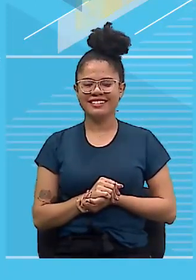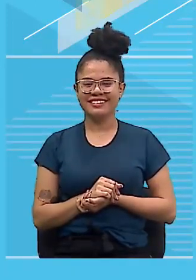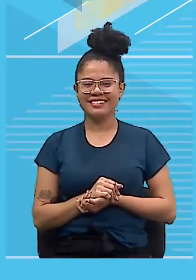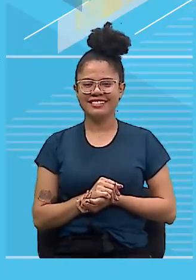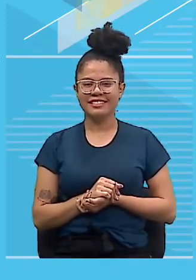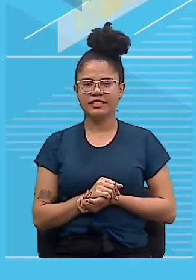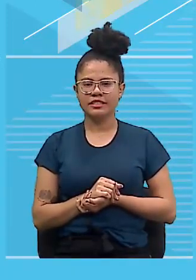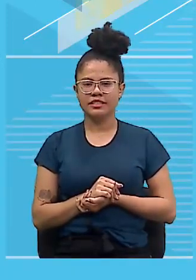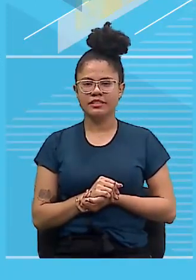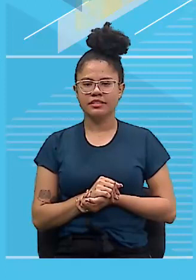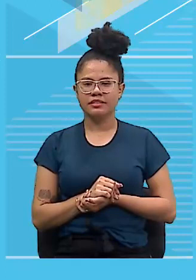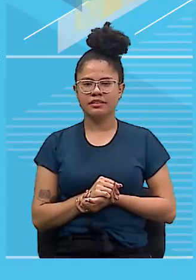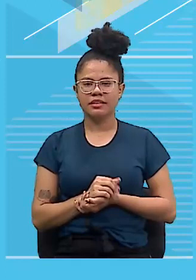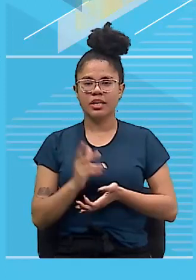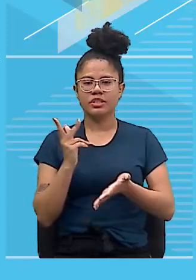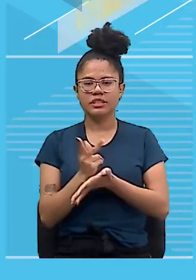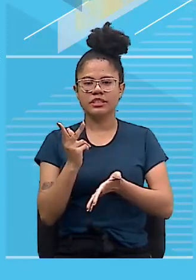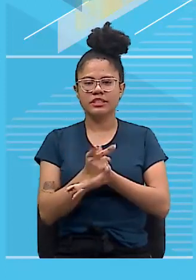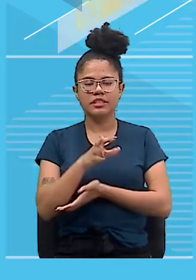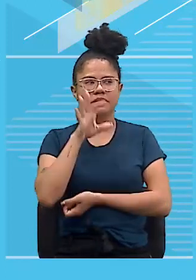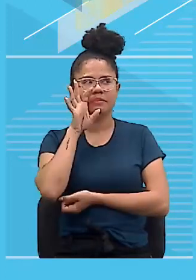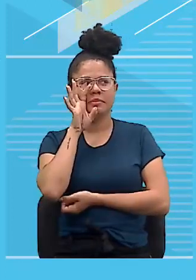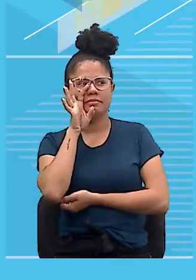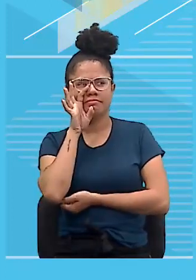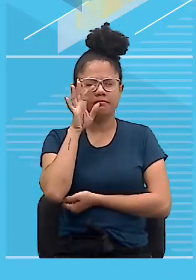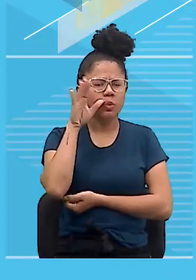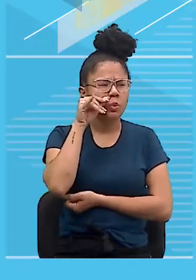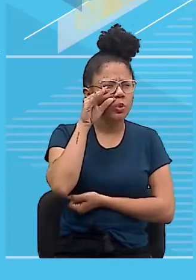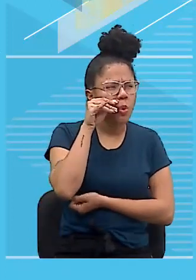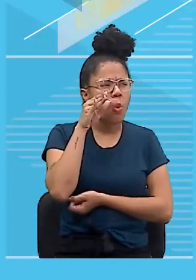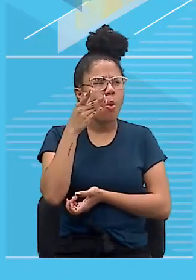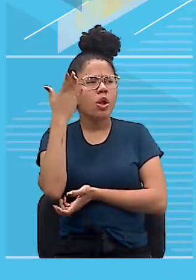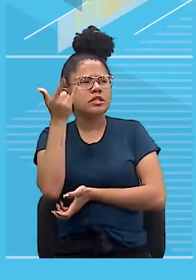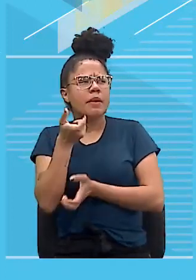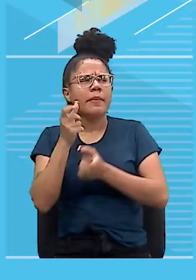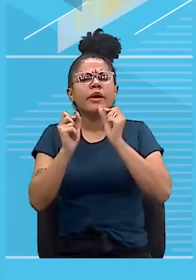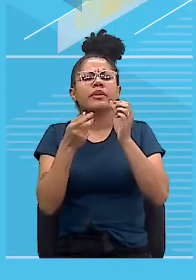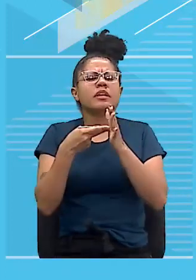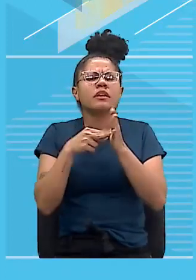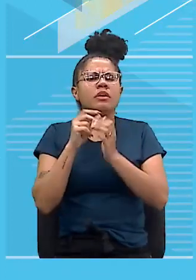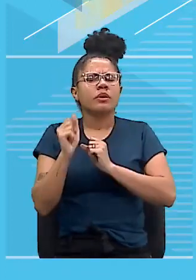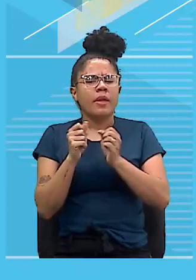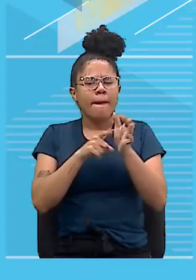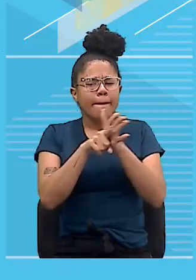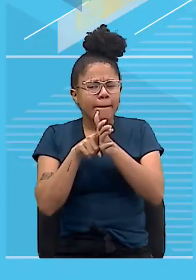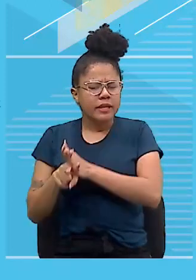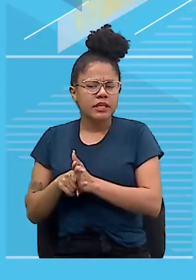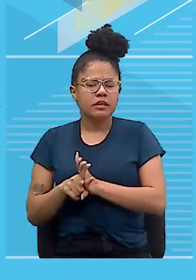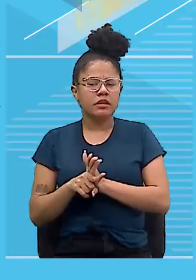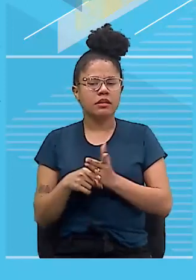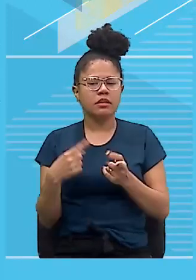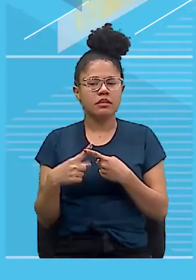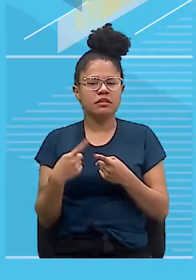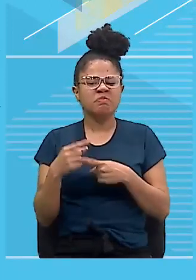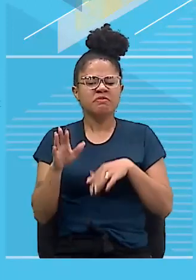eu era muito curioso para saber o que é que significava boku haram isso aí pesquisando pesquisando pesquisando pesquisando porque